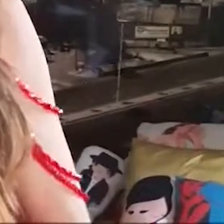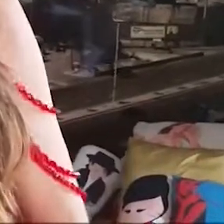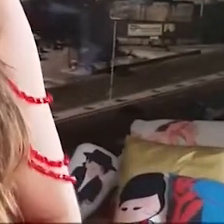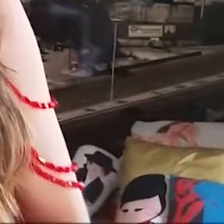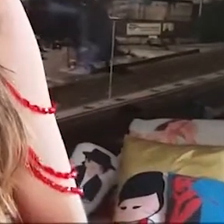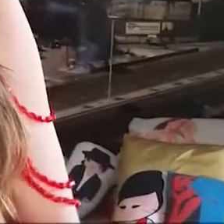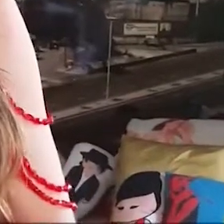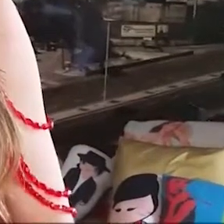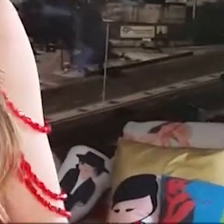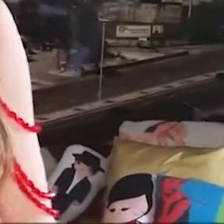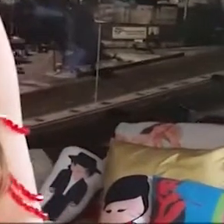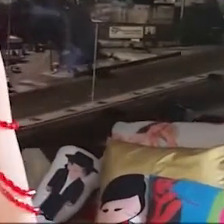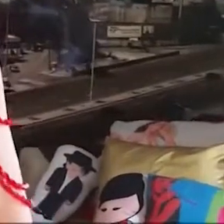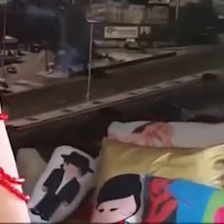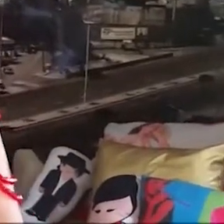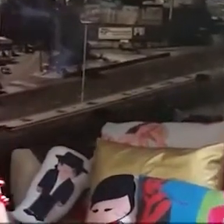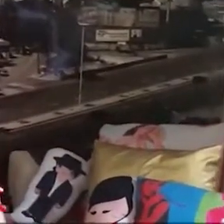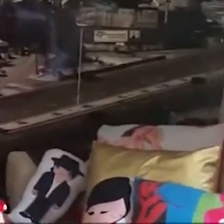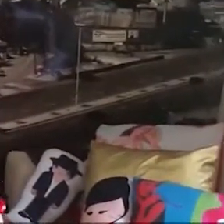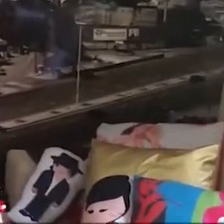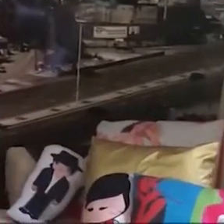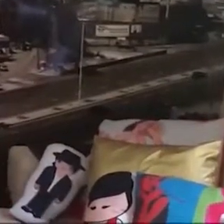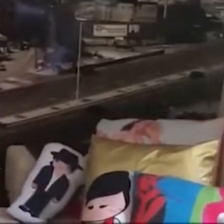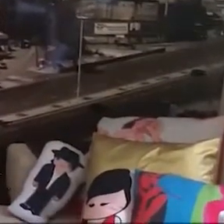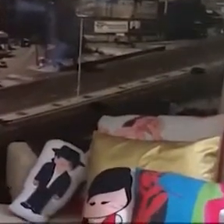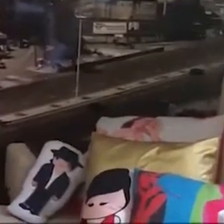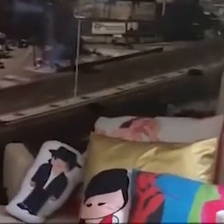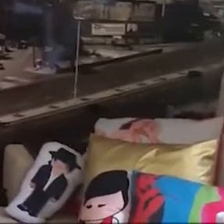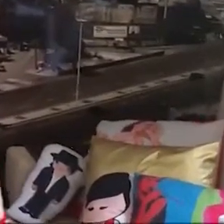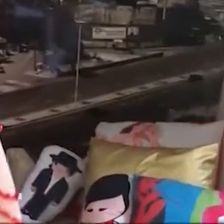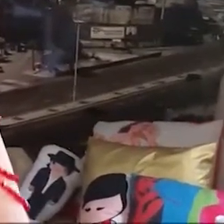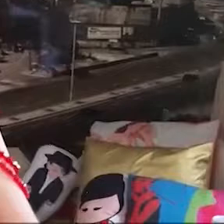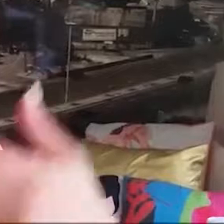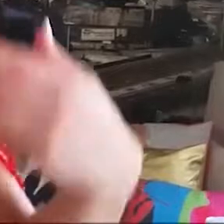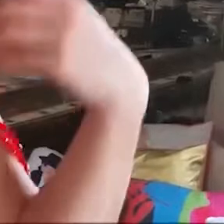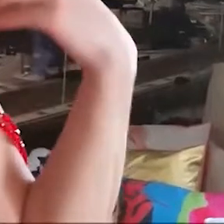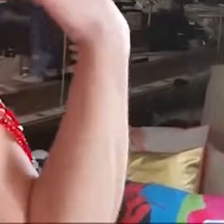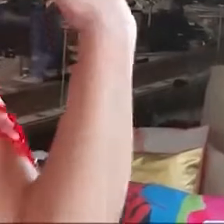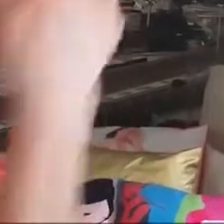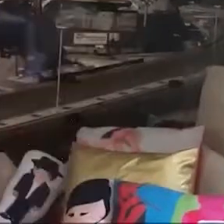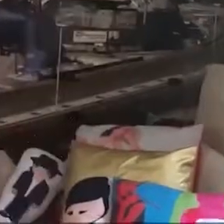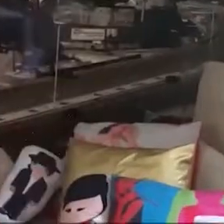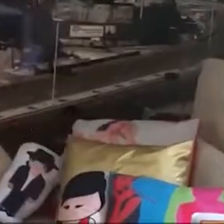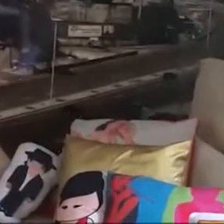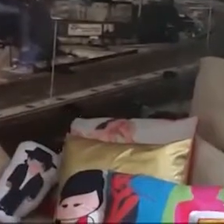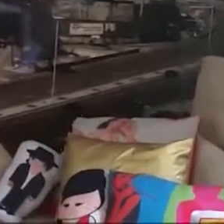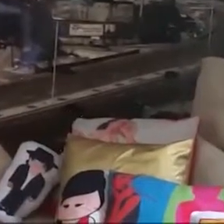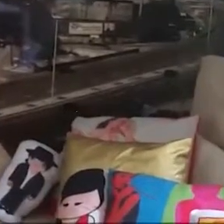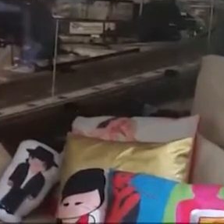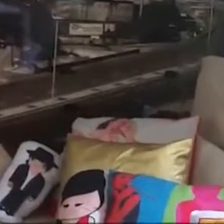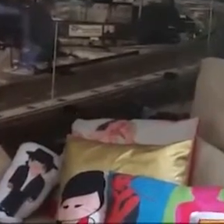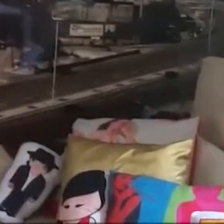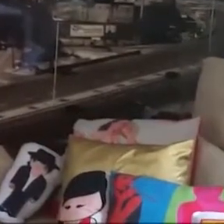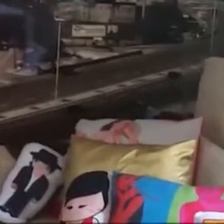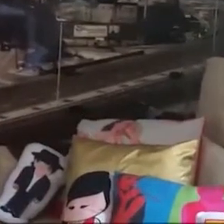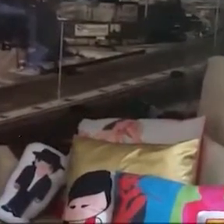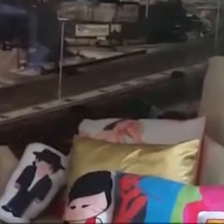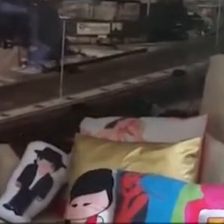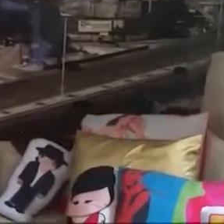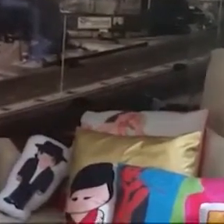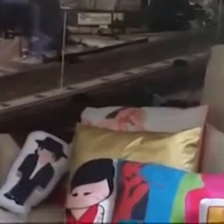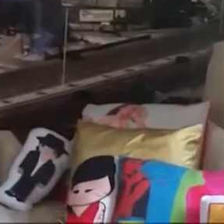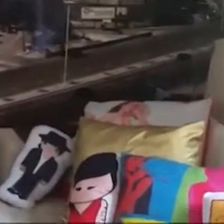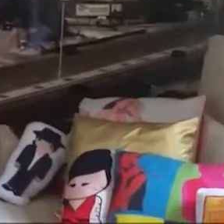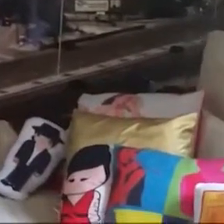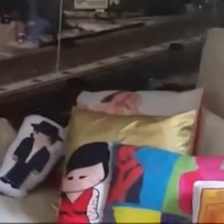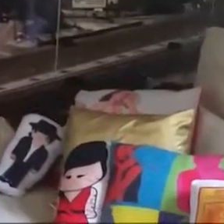poder confeccionar essa peça que a gente vai apresentar no Teleton, que a gente vai levar para ajudar as criancinhas da ACD. Muito